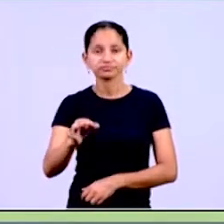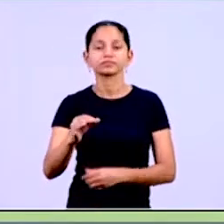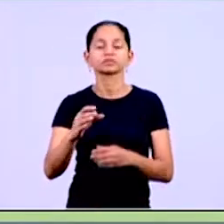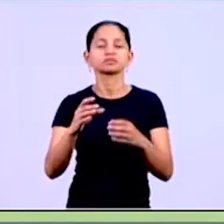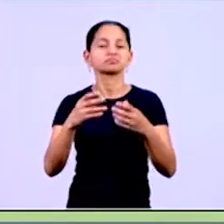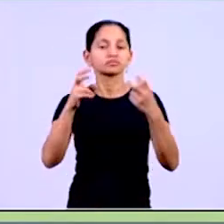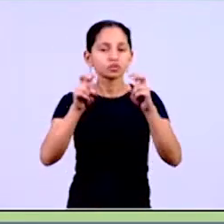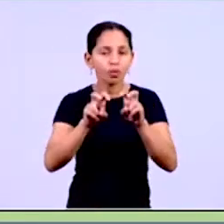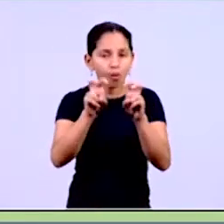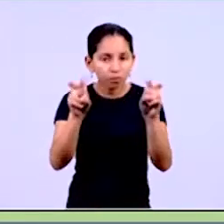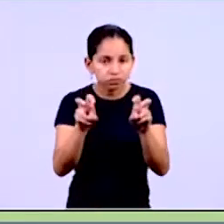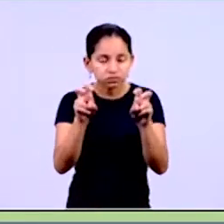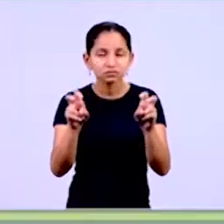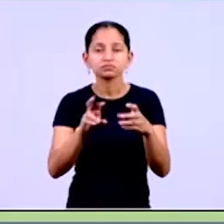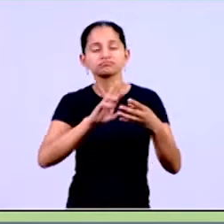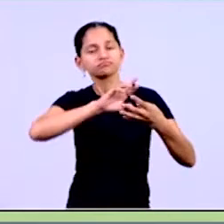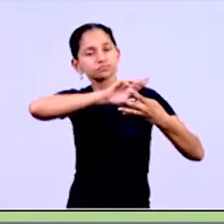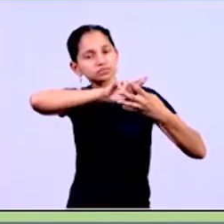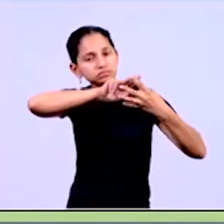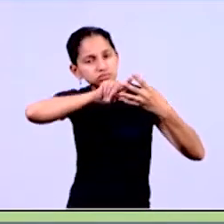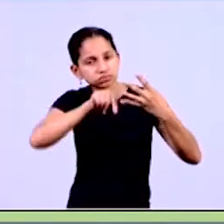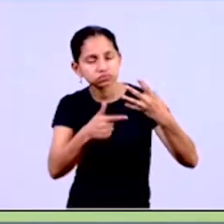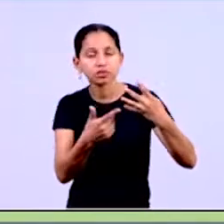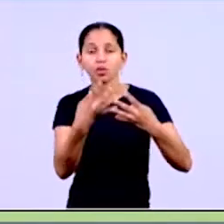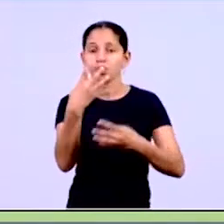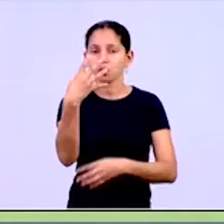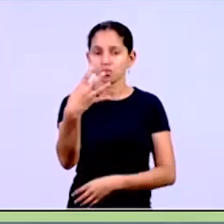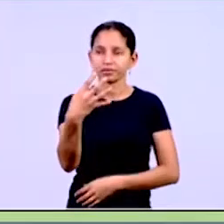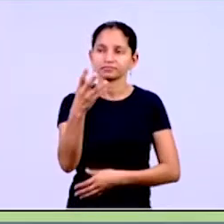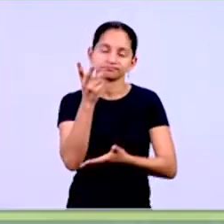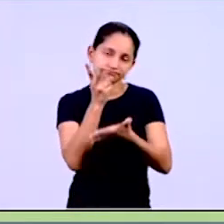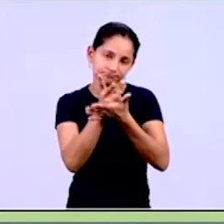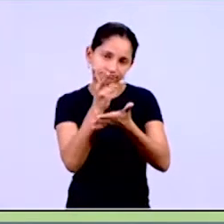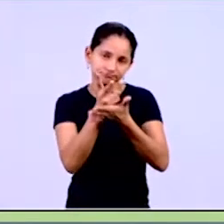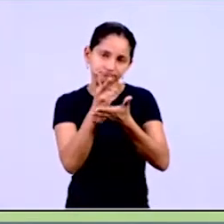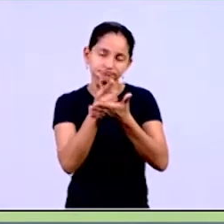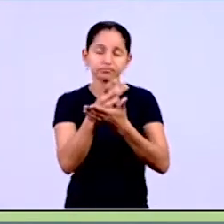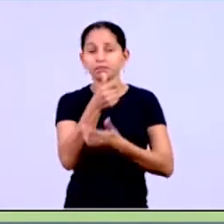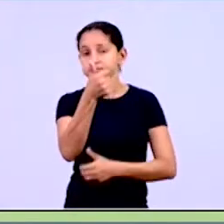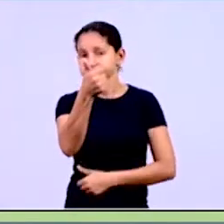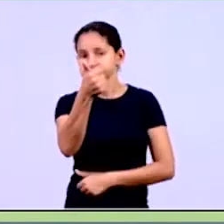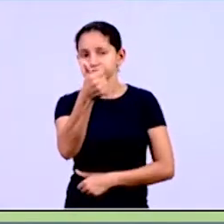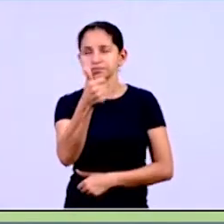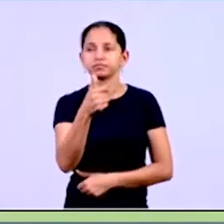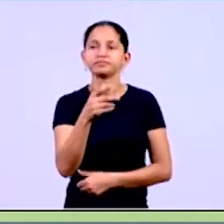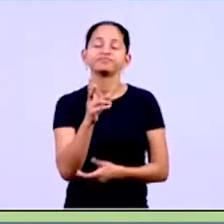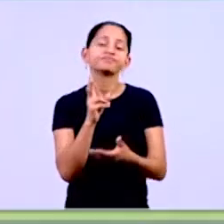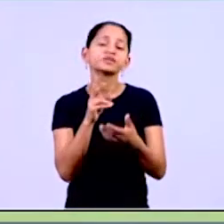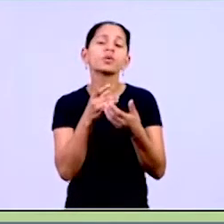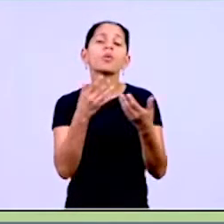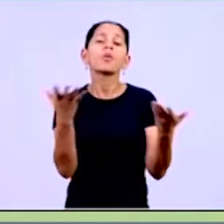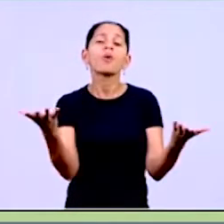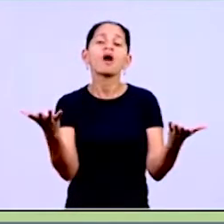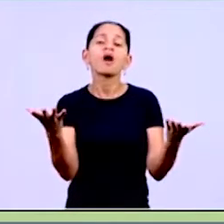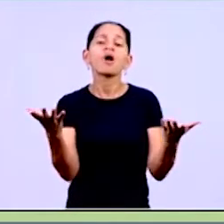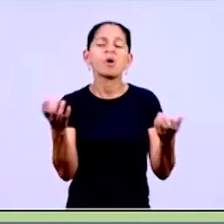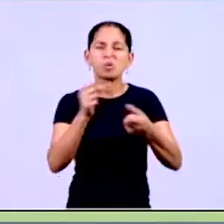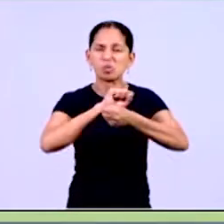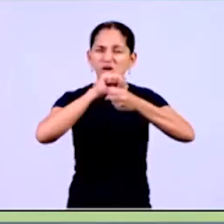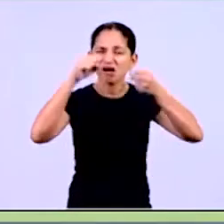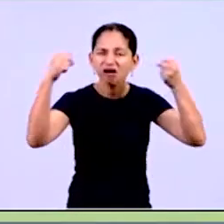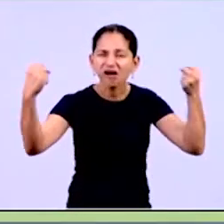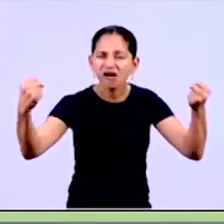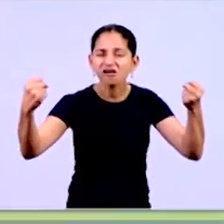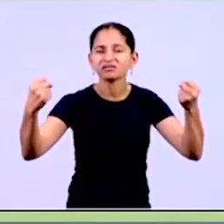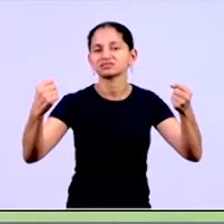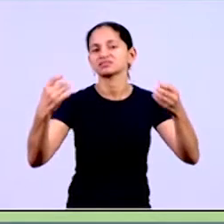ao longo das nossas aulas 4 tipos, né? O primeiro, o mainframe, aqueles mega computadores que